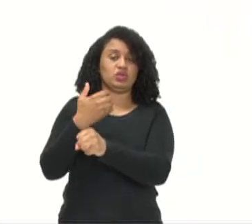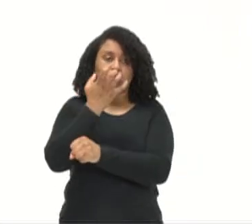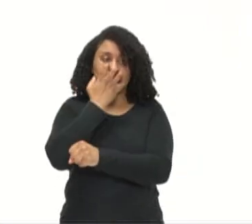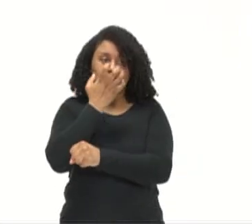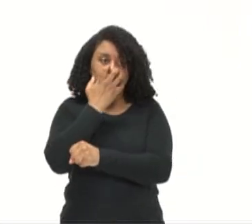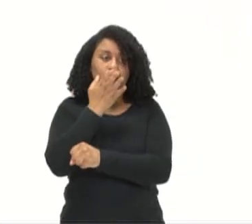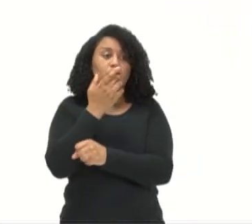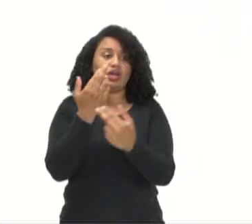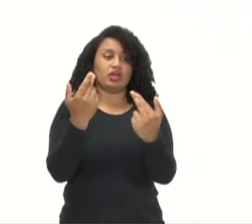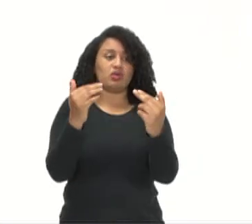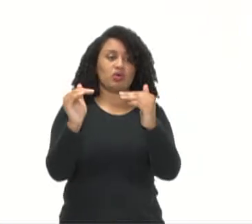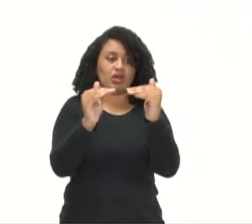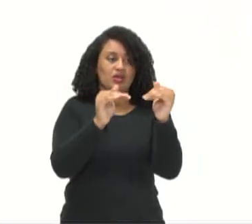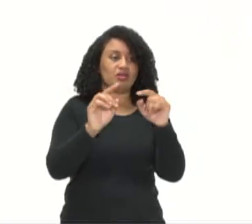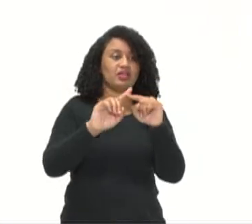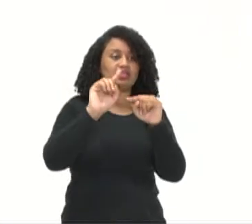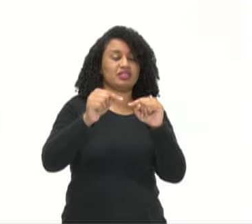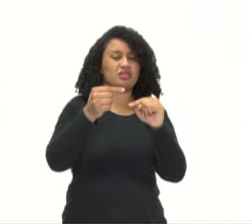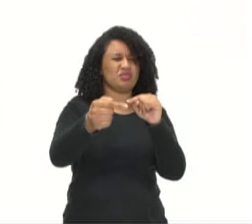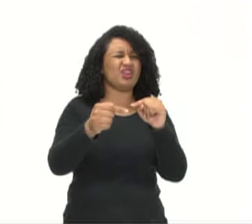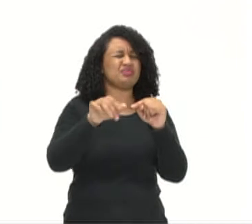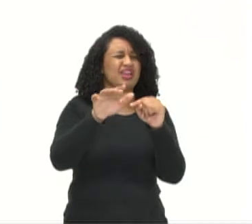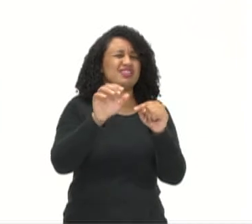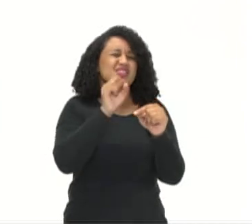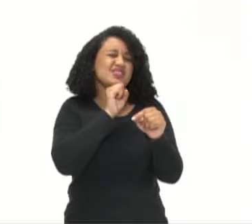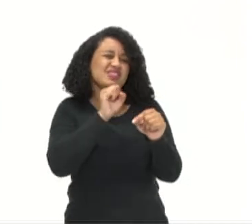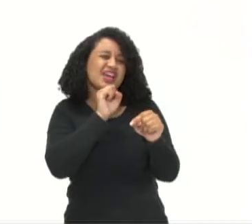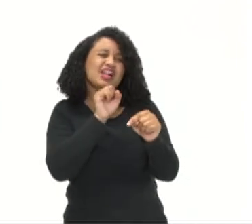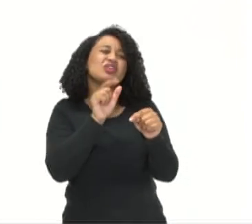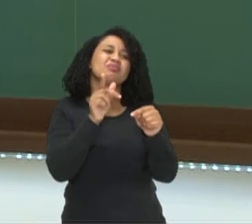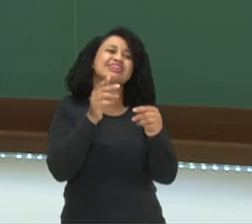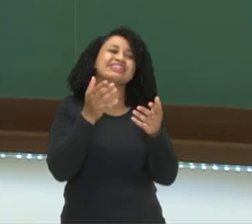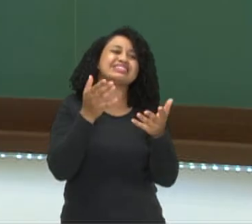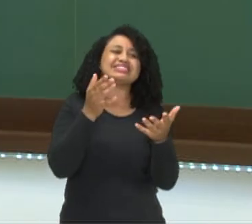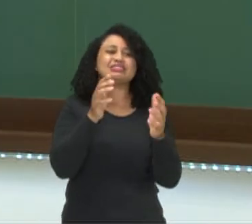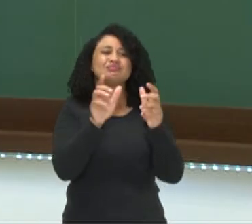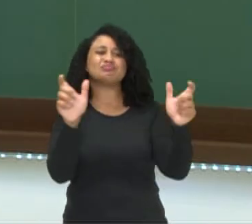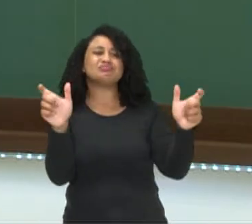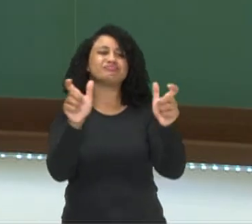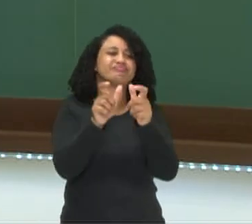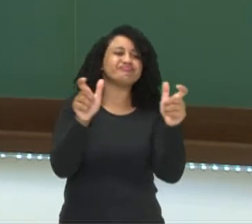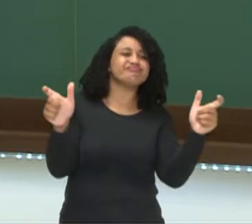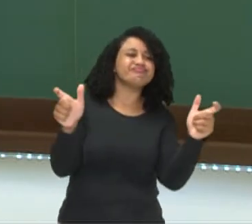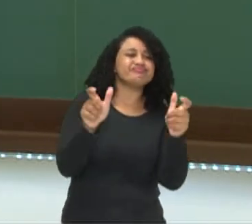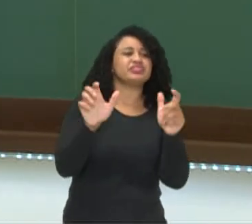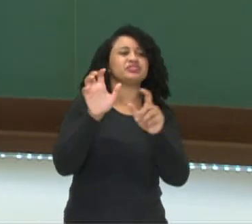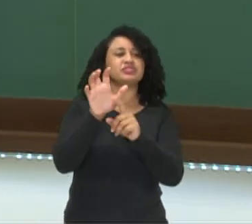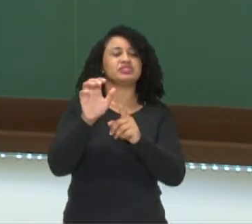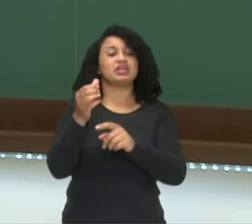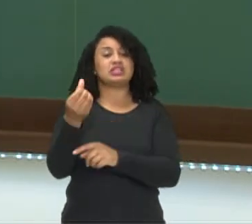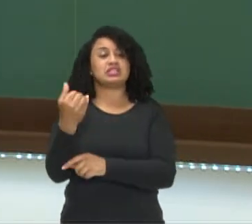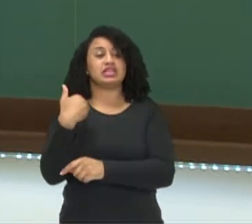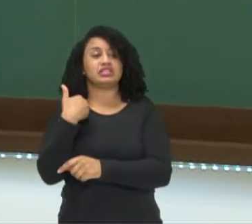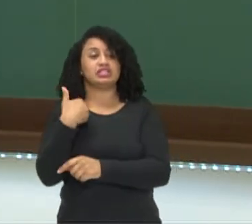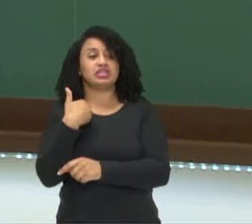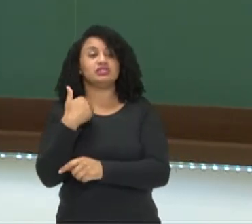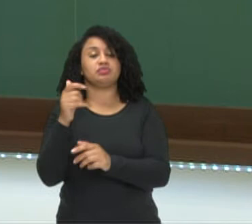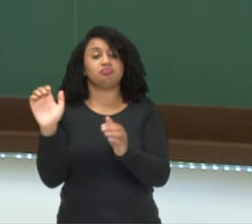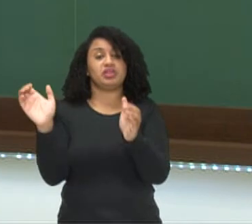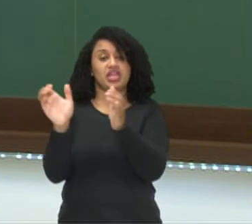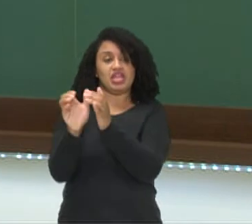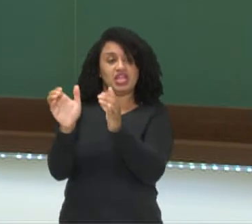Passou disso, o cão começa a ficar um pouco mais velhinho, aí pesa o tamanho. Ó, um cão com 6 anos, se ele for de